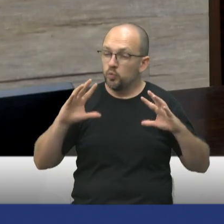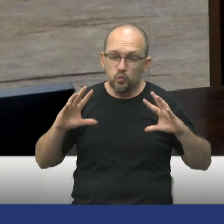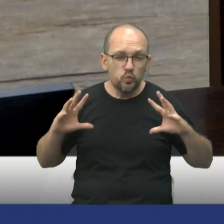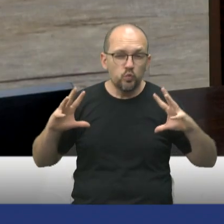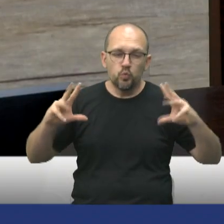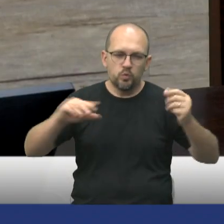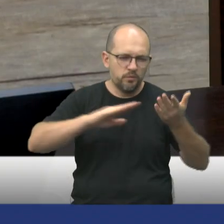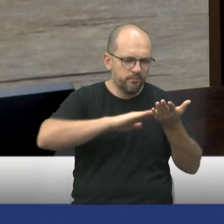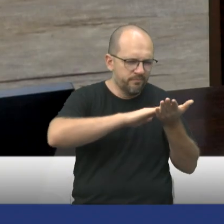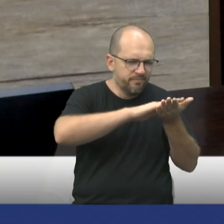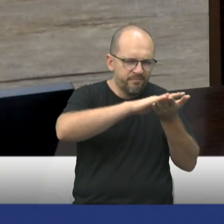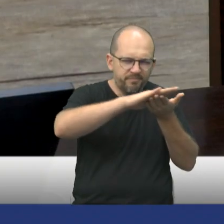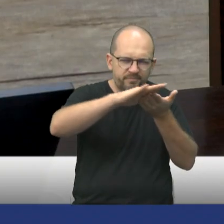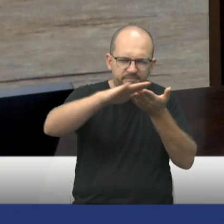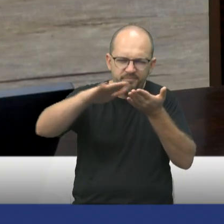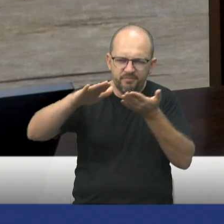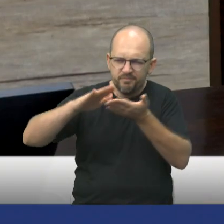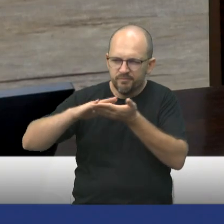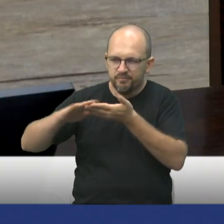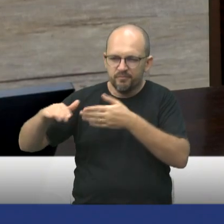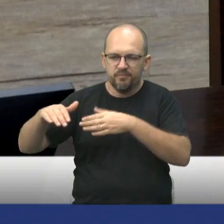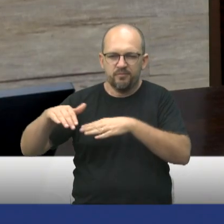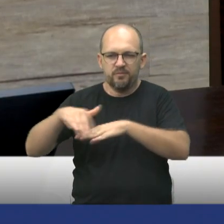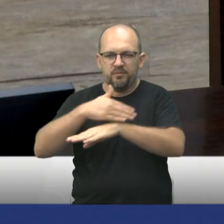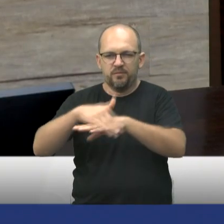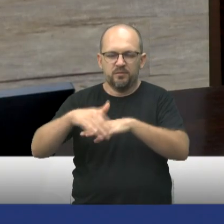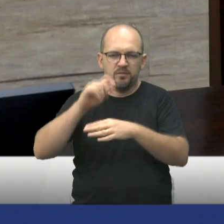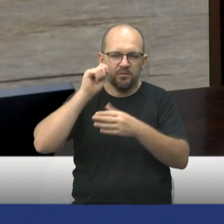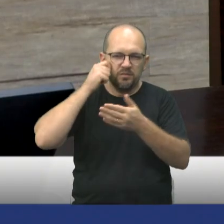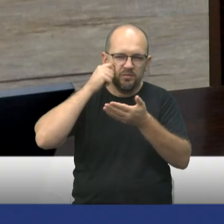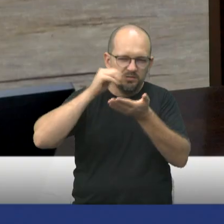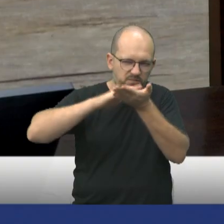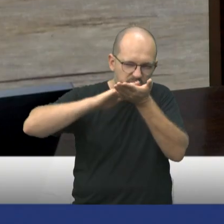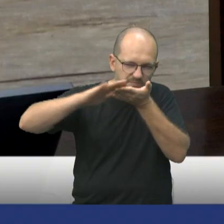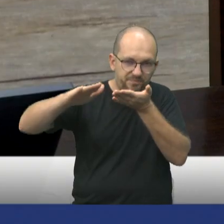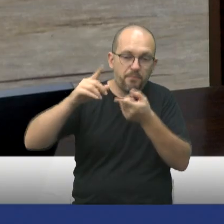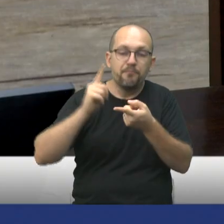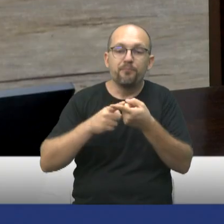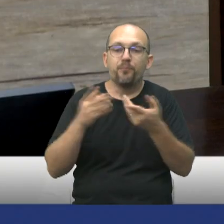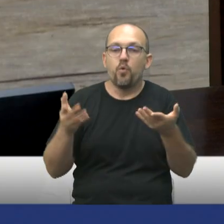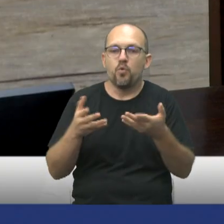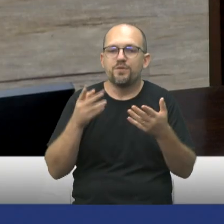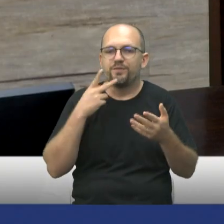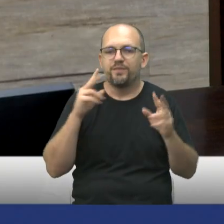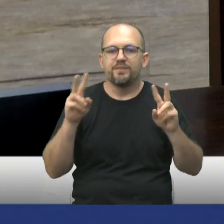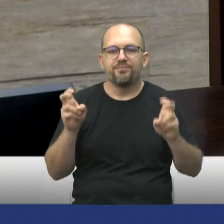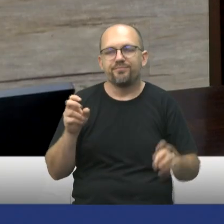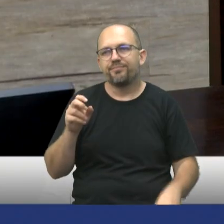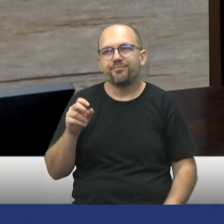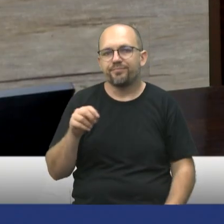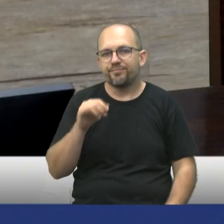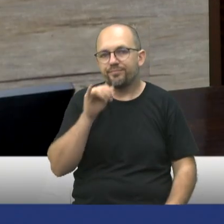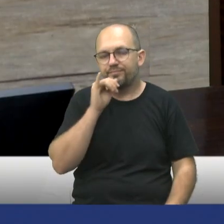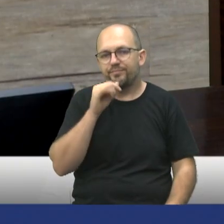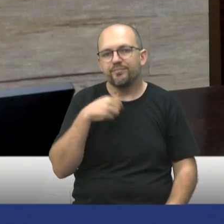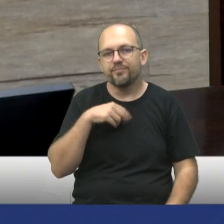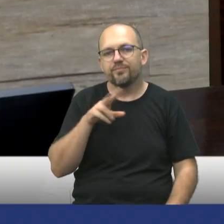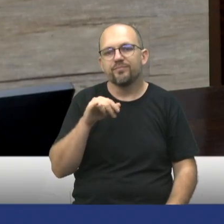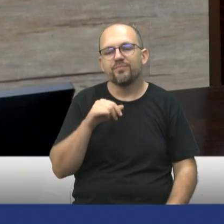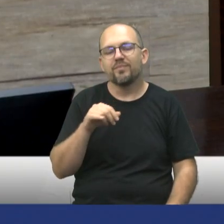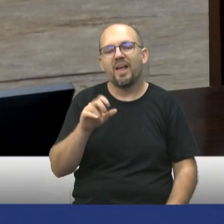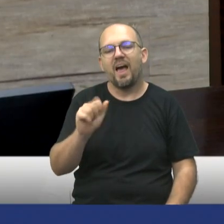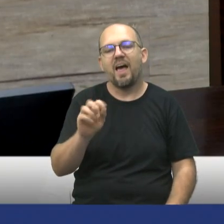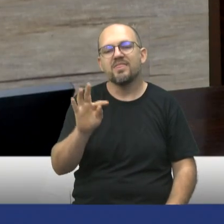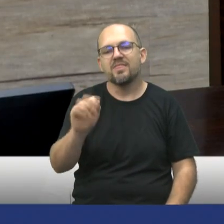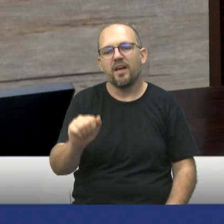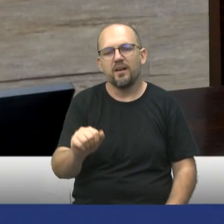tendo cuidado, porque muito se fala hoje em ata, né? Vou pegar carona numa ata. Então